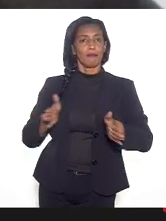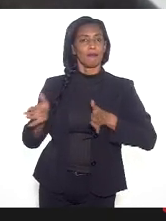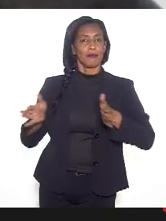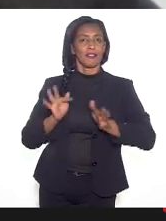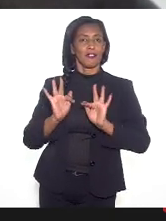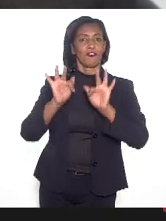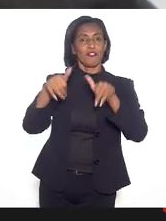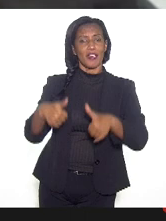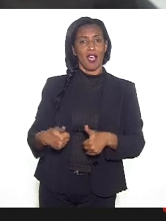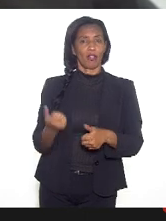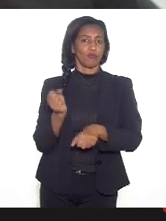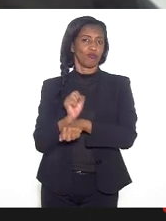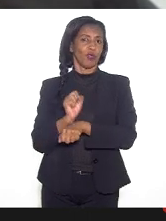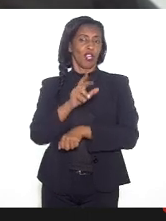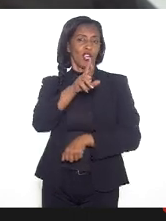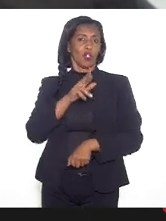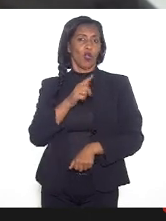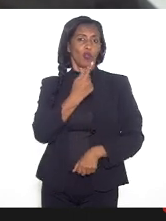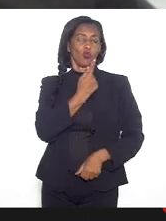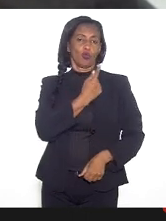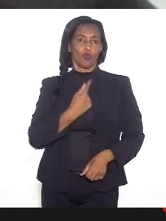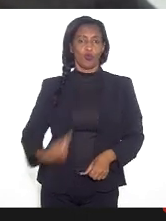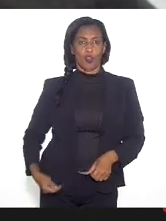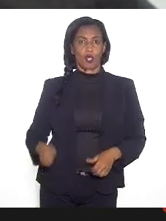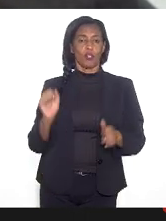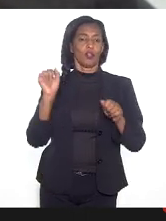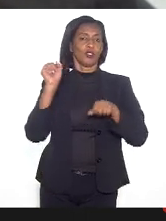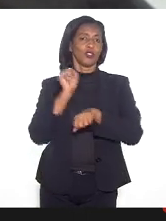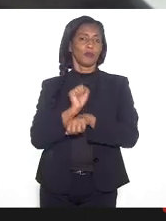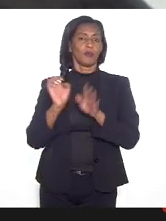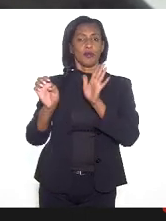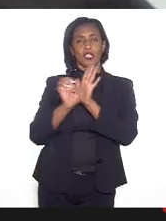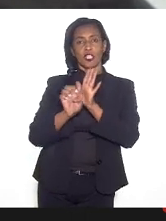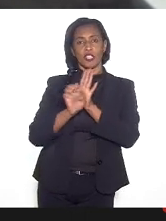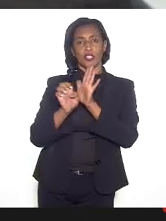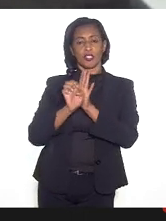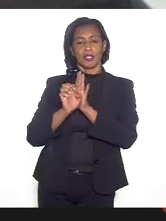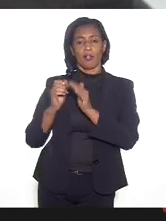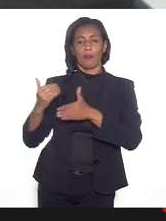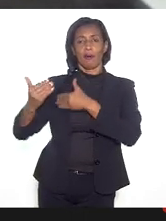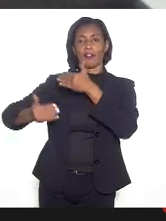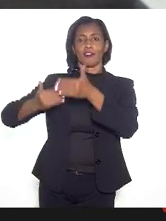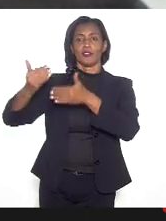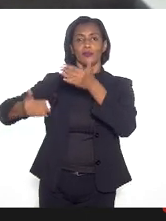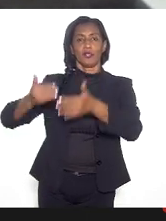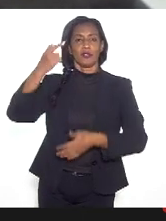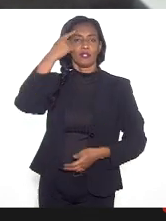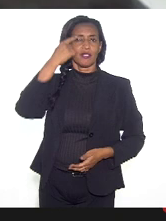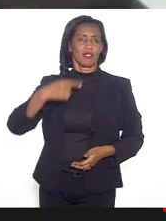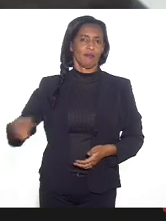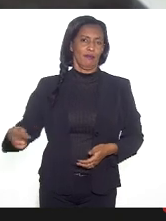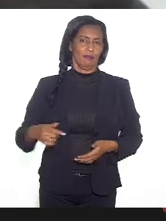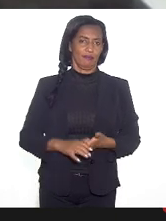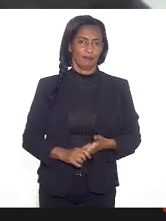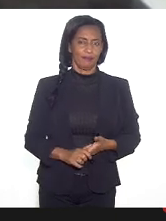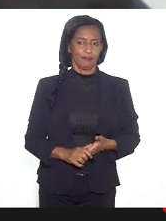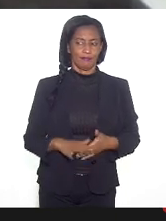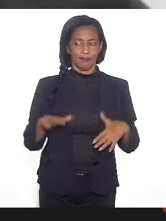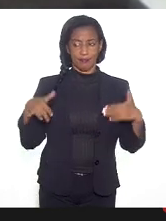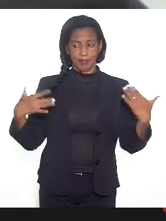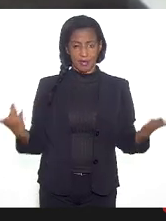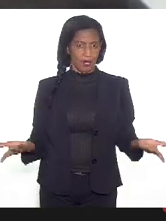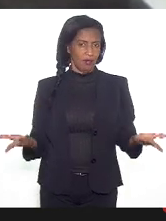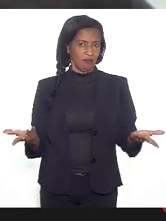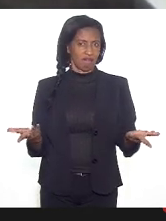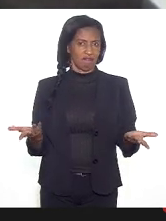autorização governamental, com a publicação de edital prevista para as próximas semanas. Então, seria